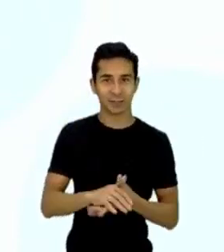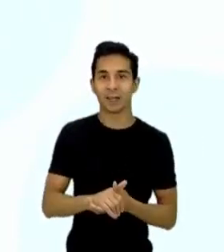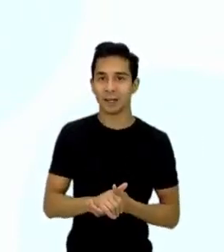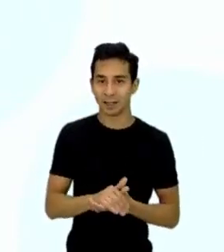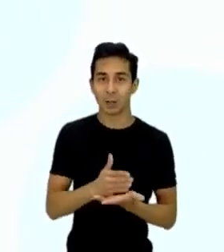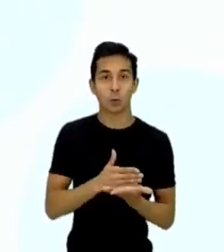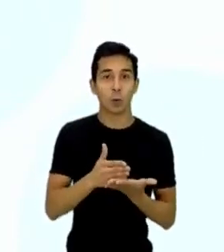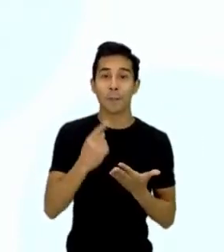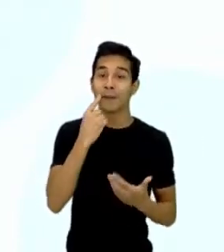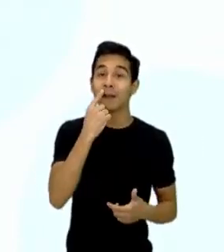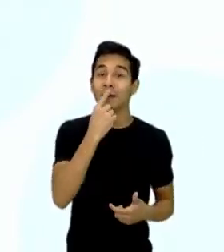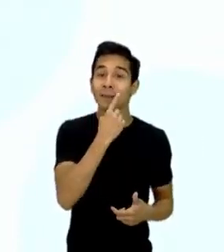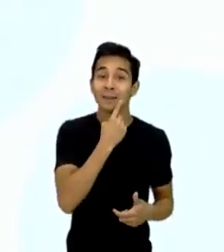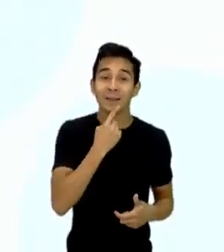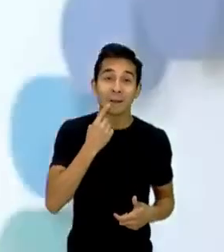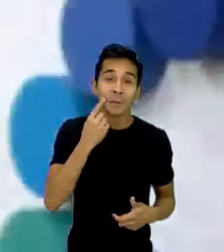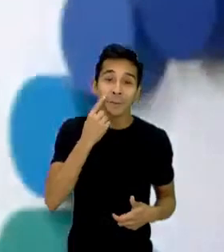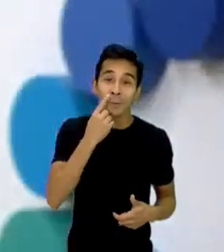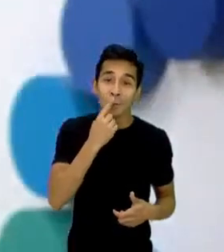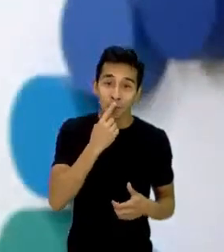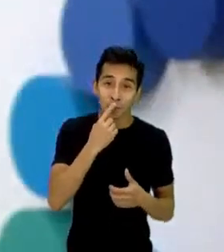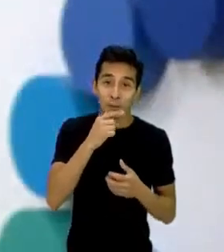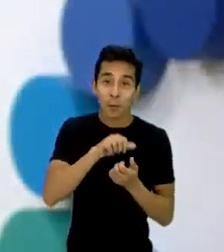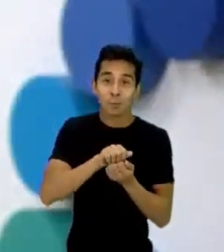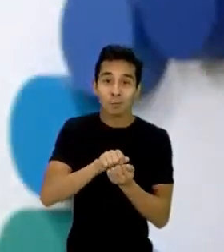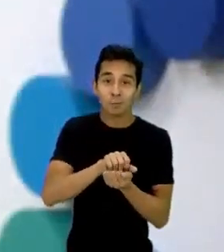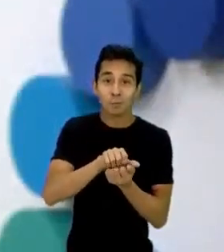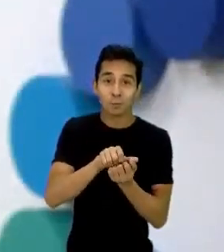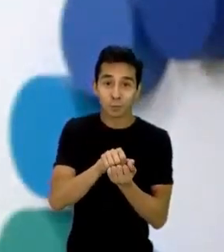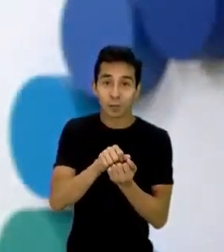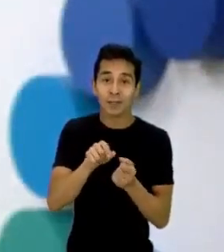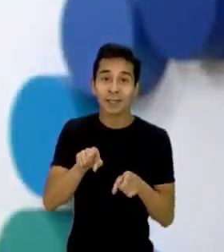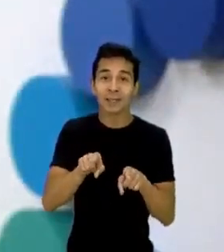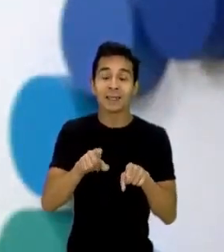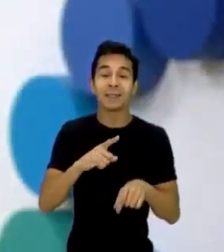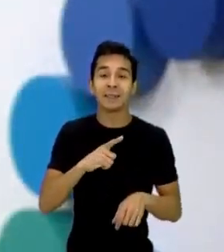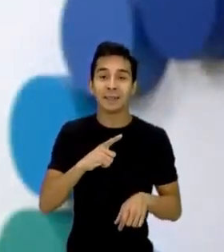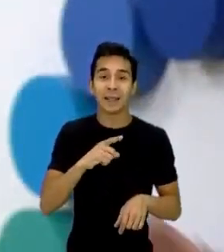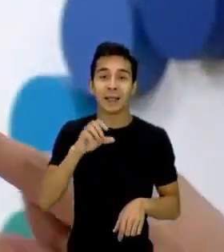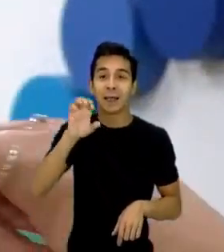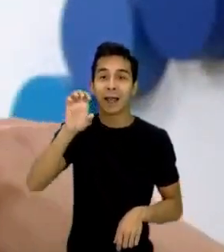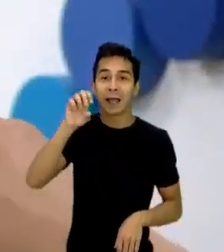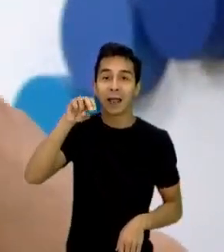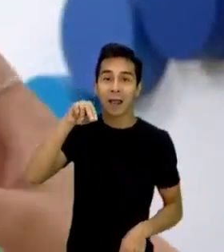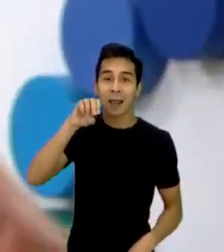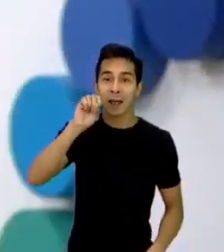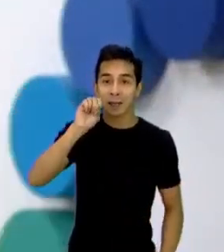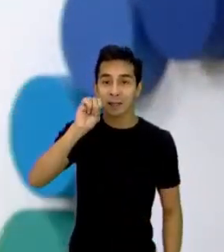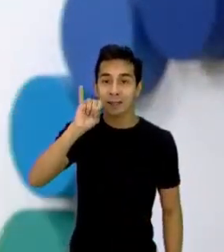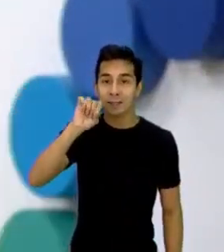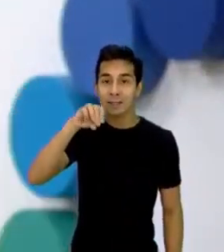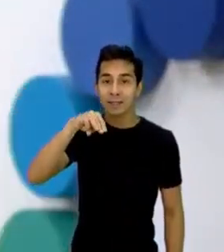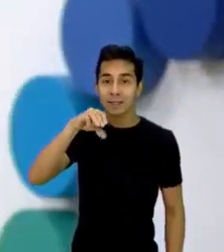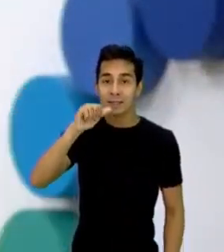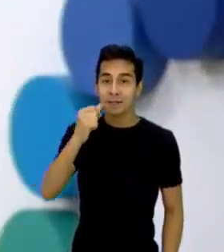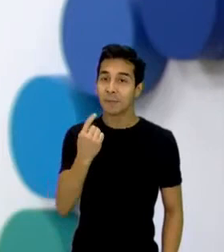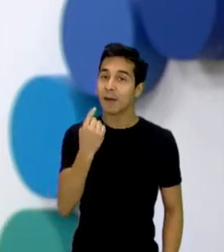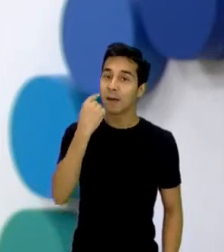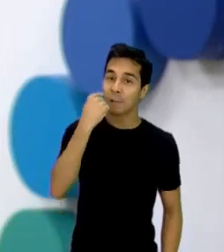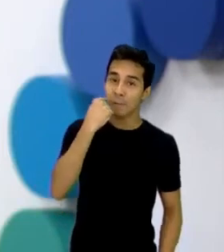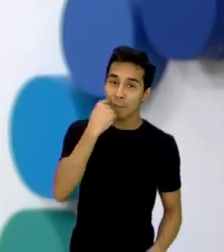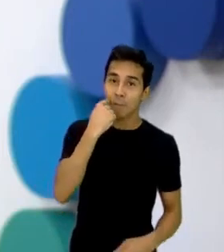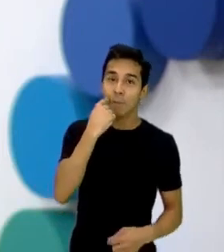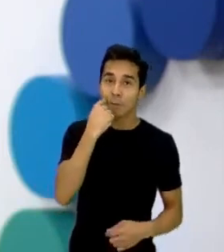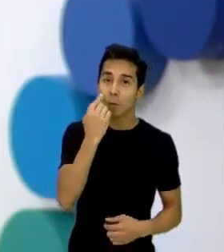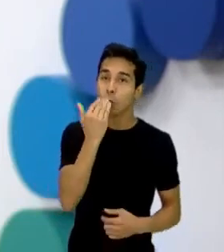começa na boca por meio da ação de algumas enzimas, tá? Então já começa aqui na boca, a gente tem a língua aqui, né,